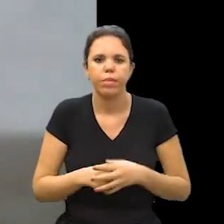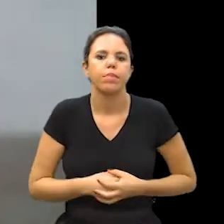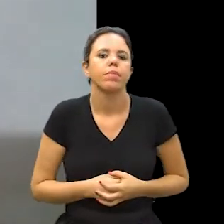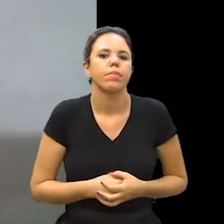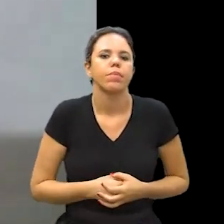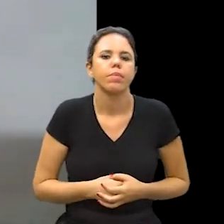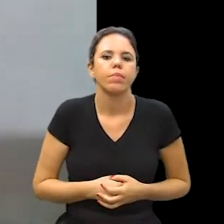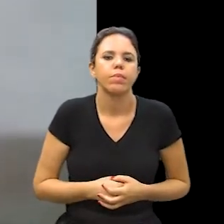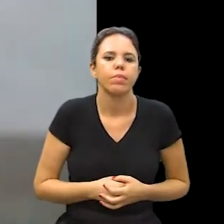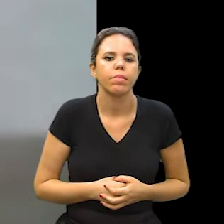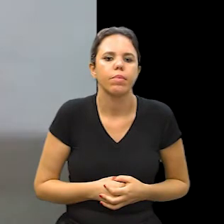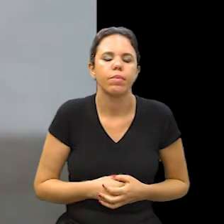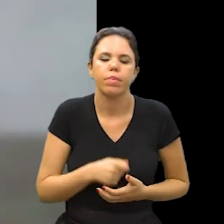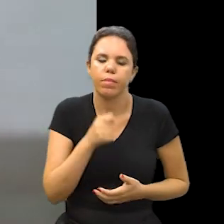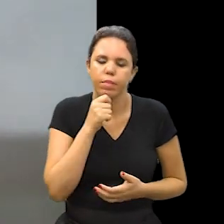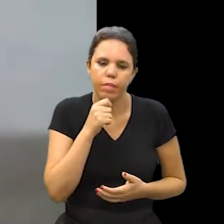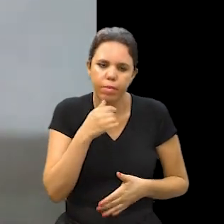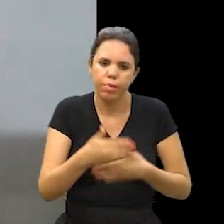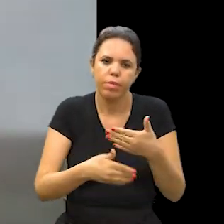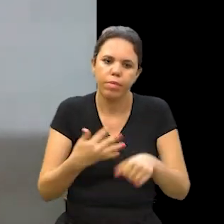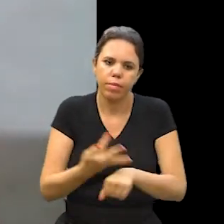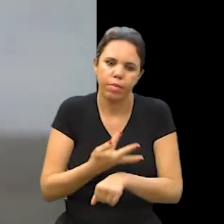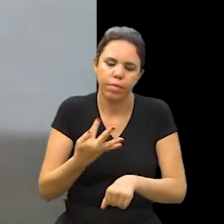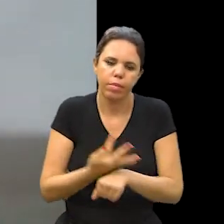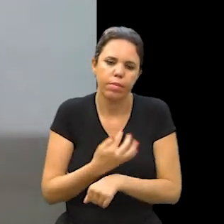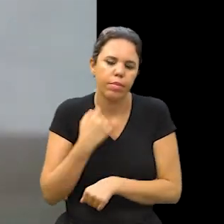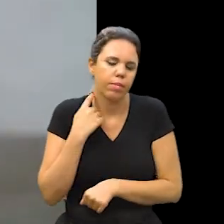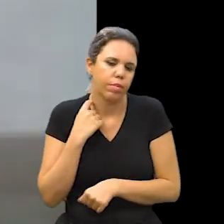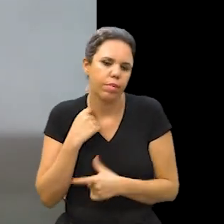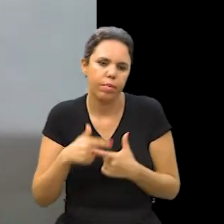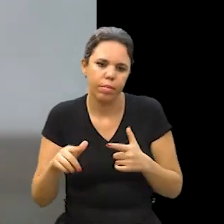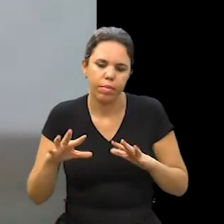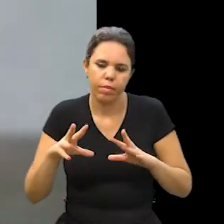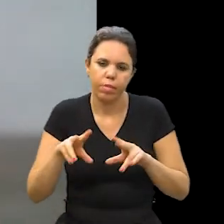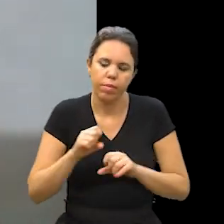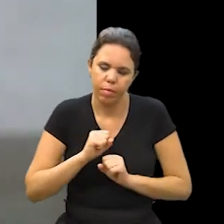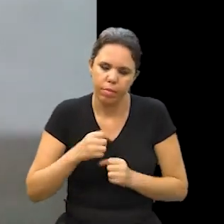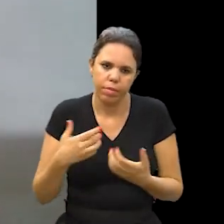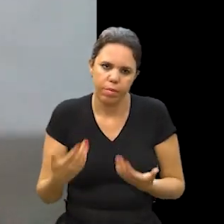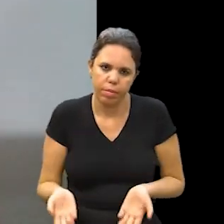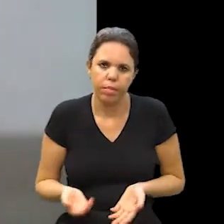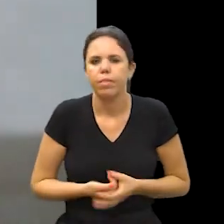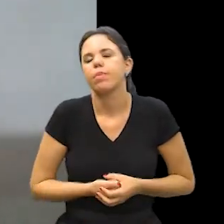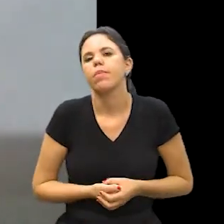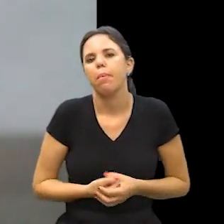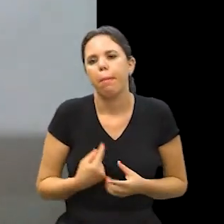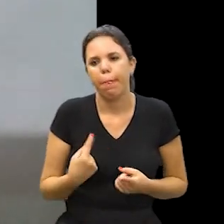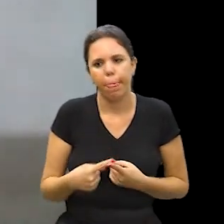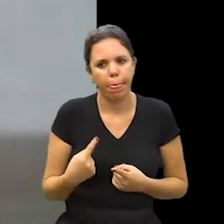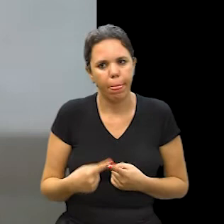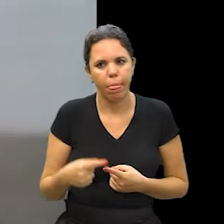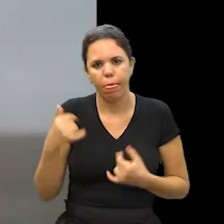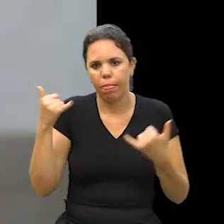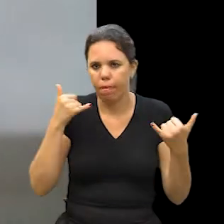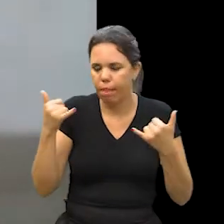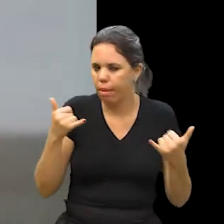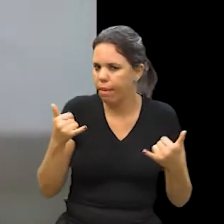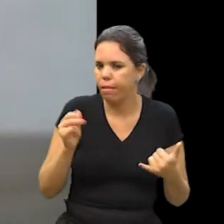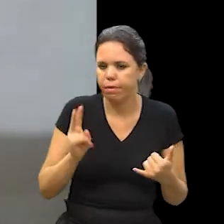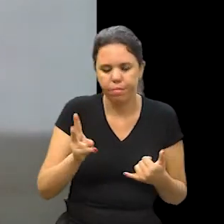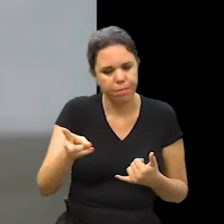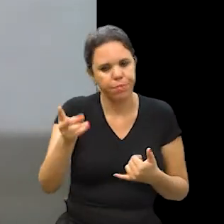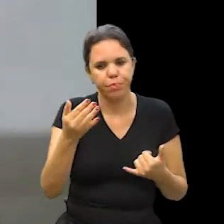sabe, a gente ainda está sofrendo aí os resquícios de tudo isso, né, porque os telefones não